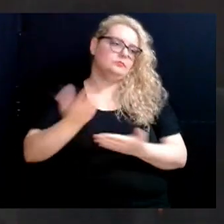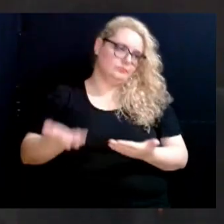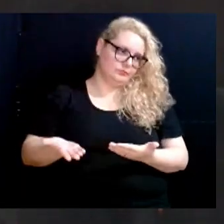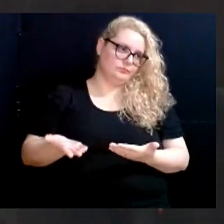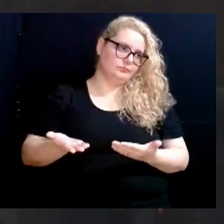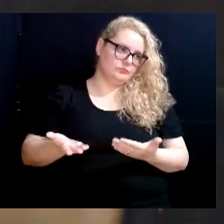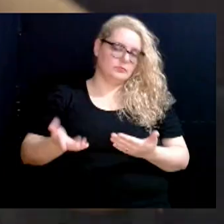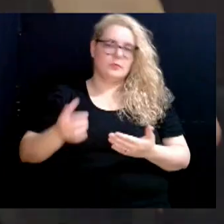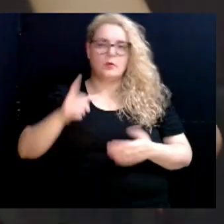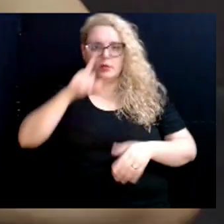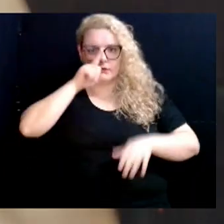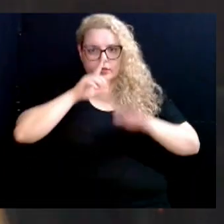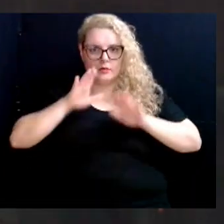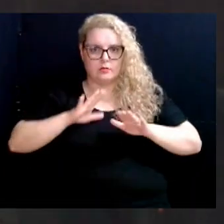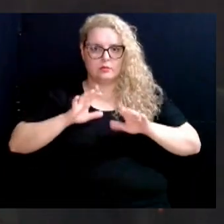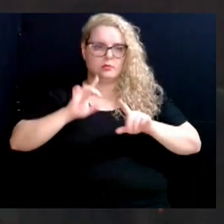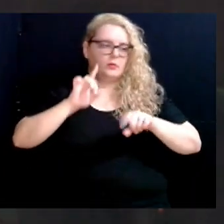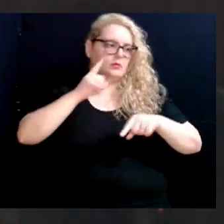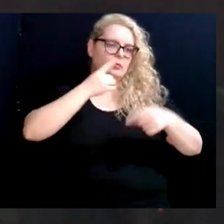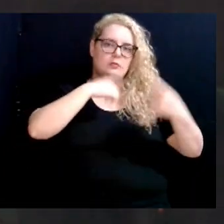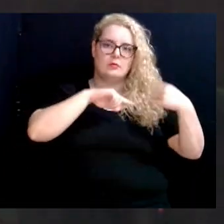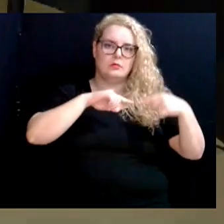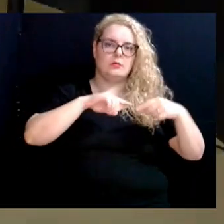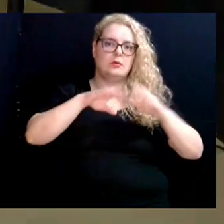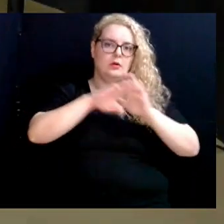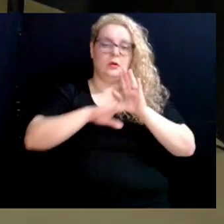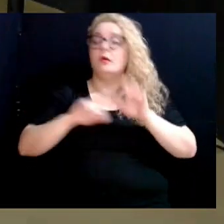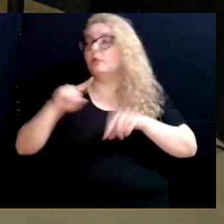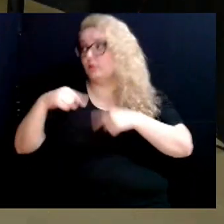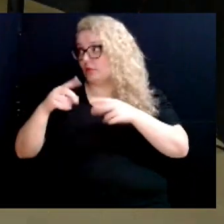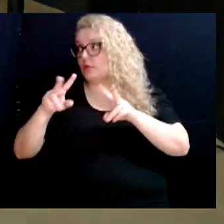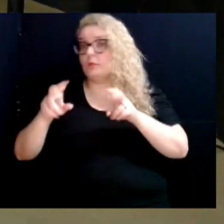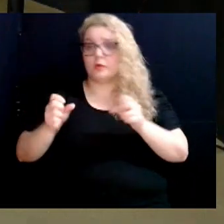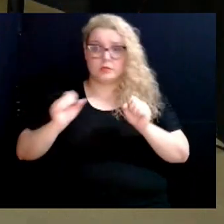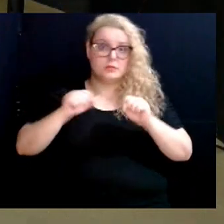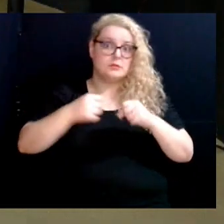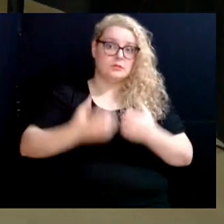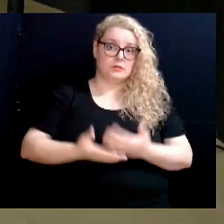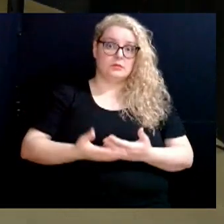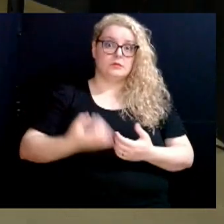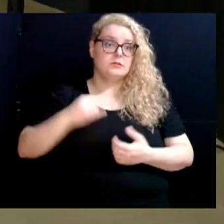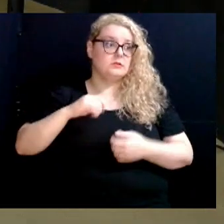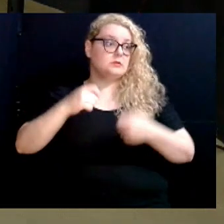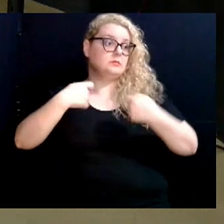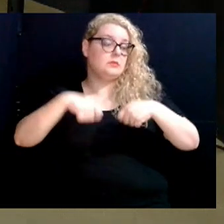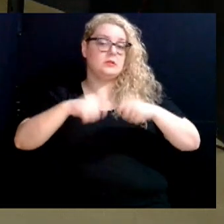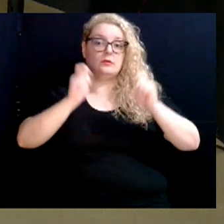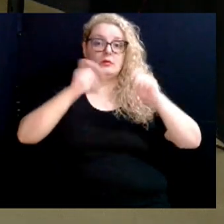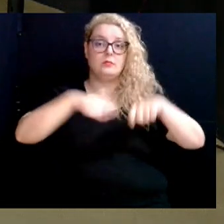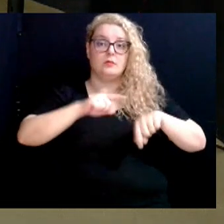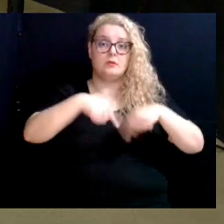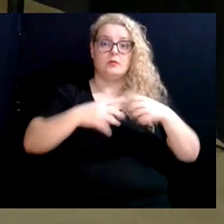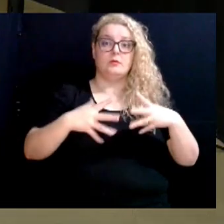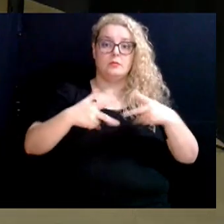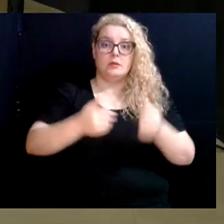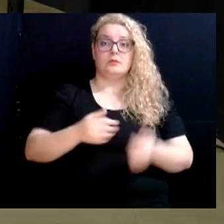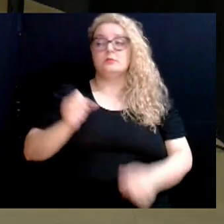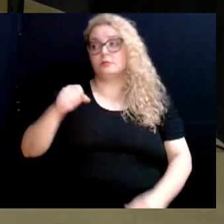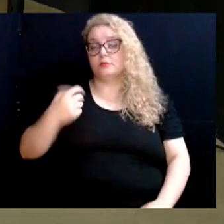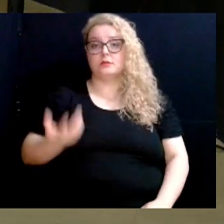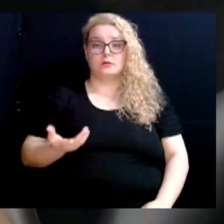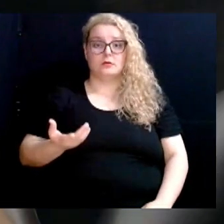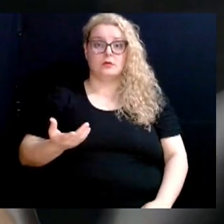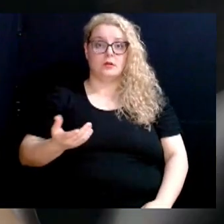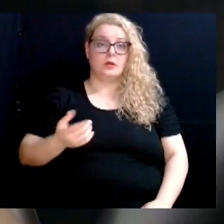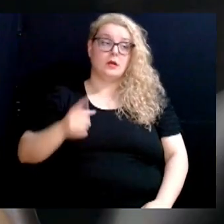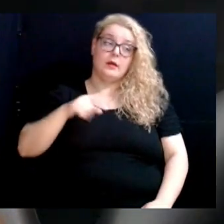gente também tem que tomar cuidado. Aí seria um outro programa. Um outro assim. tema, né? Um outro tema. Se eu preciso da aprovação do outro para tudo. São métricas,